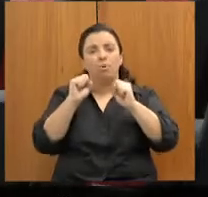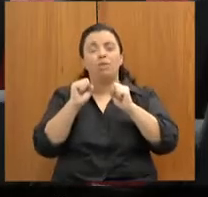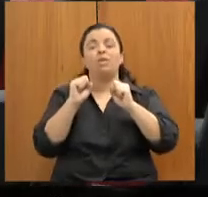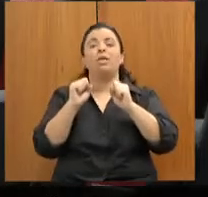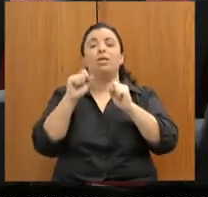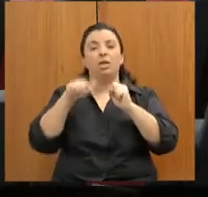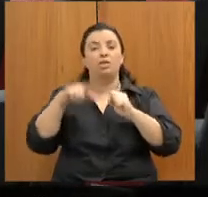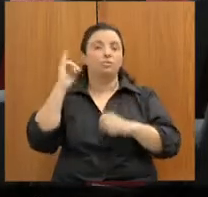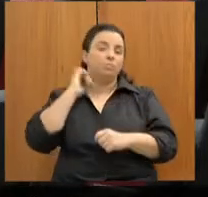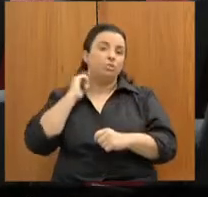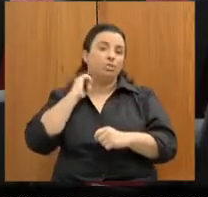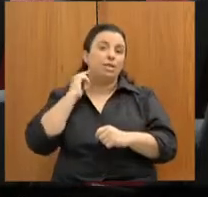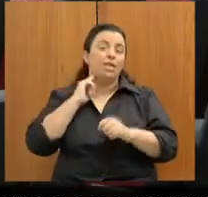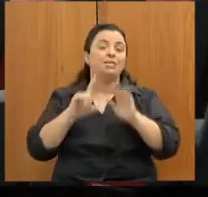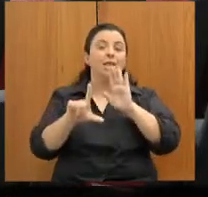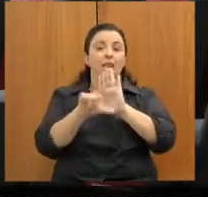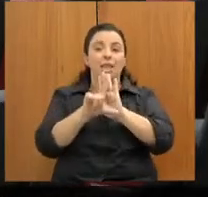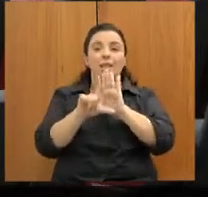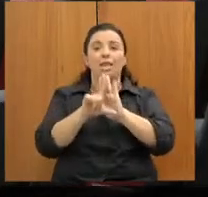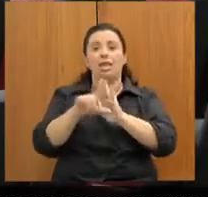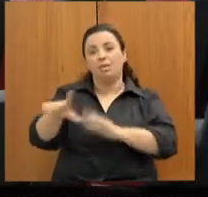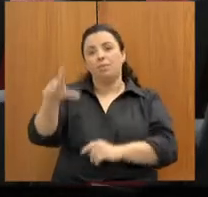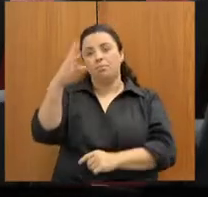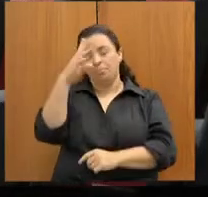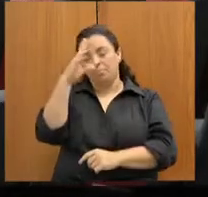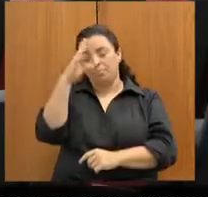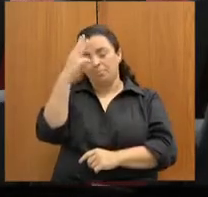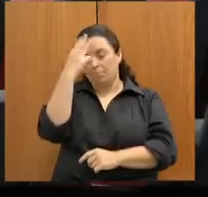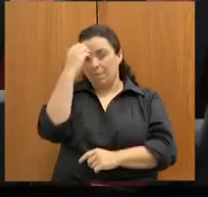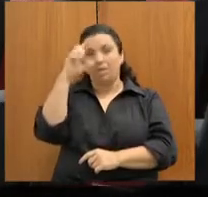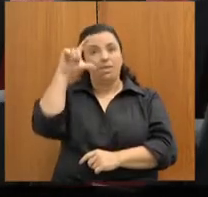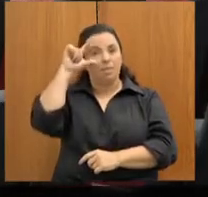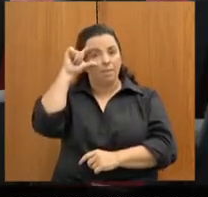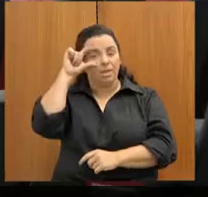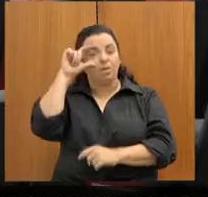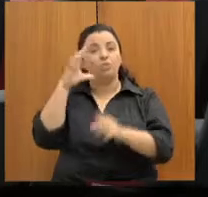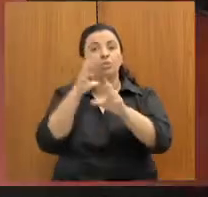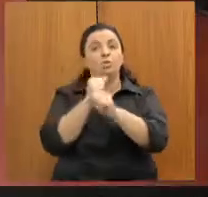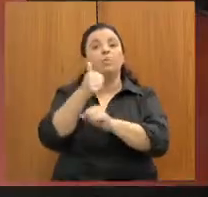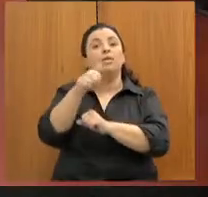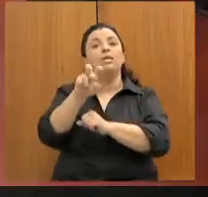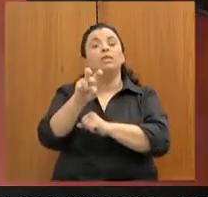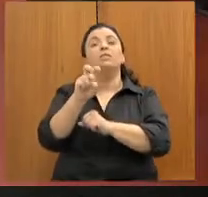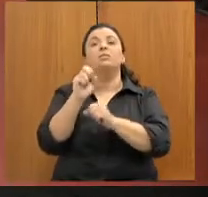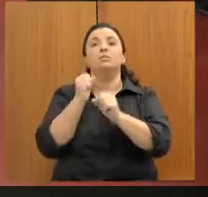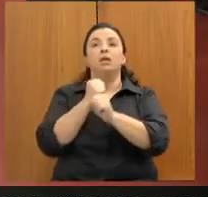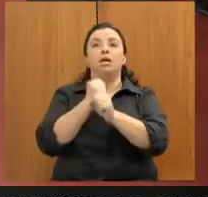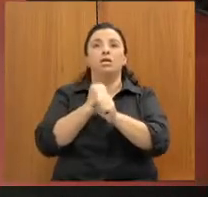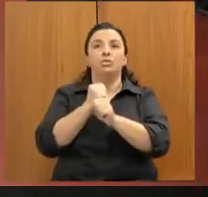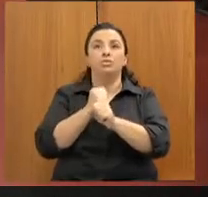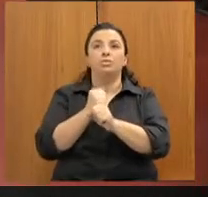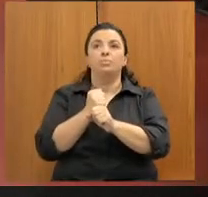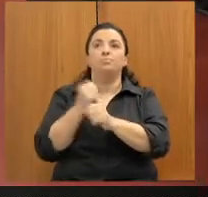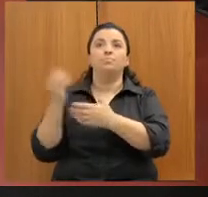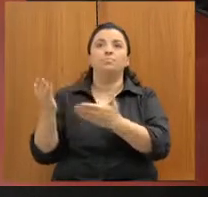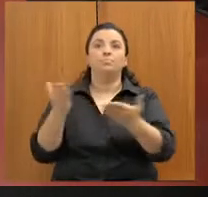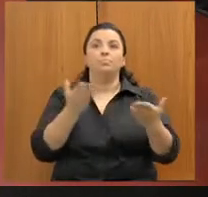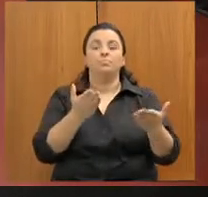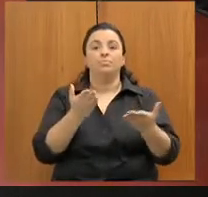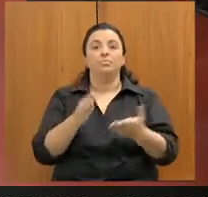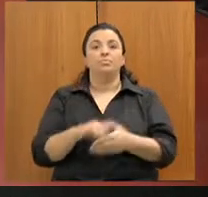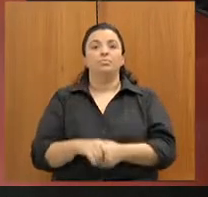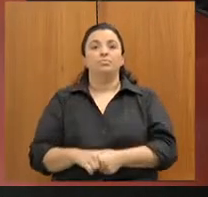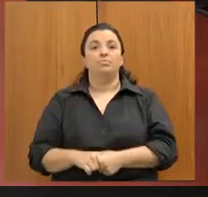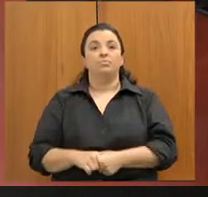15 anos de atuação e por favor Ana Paula E aí